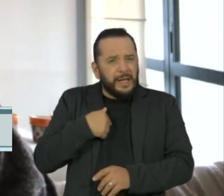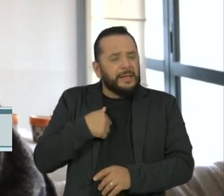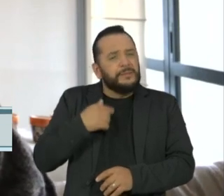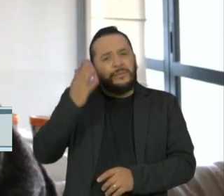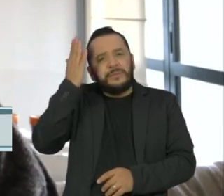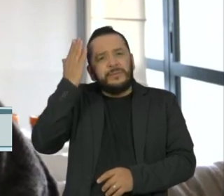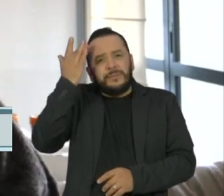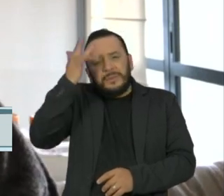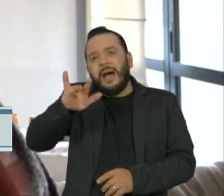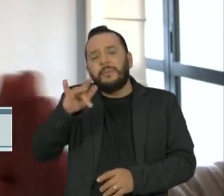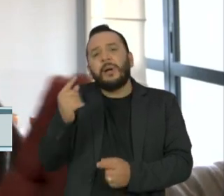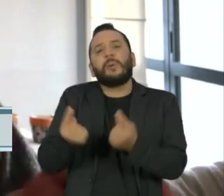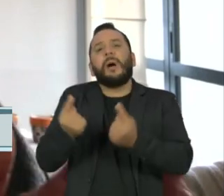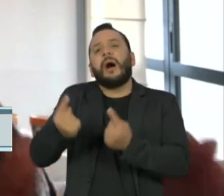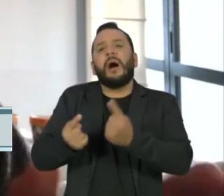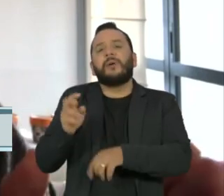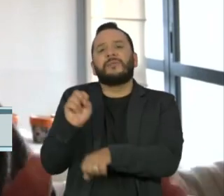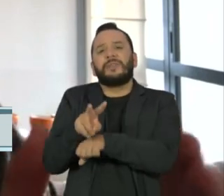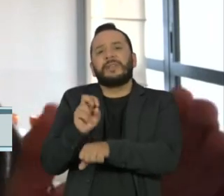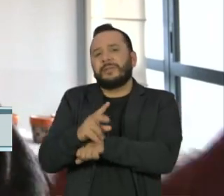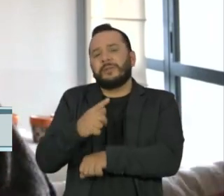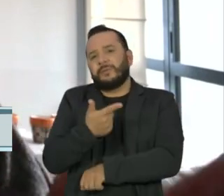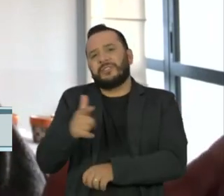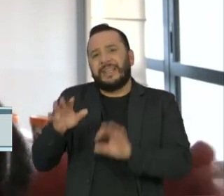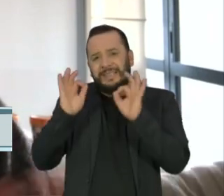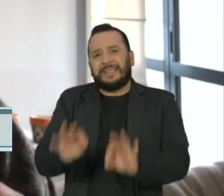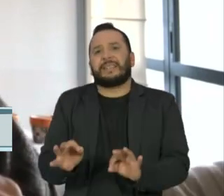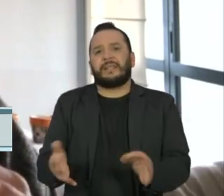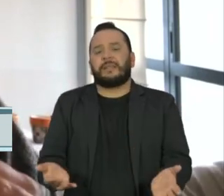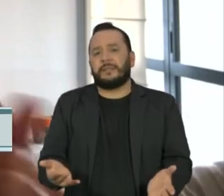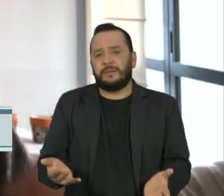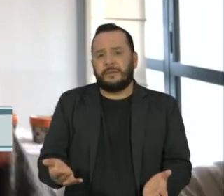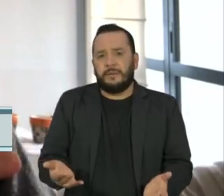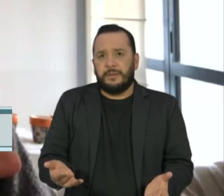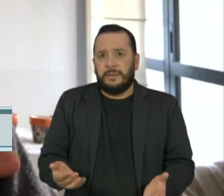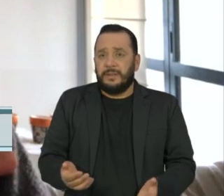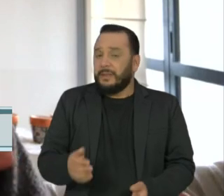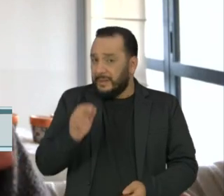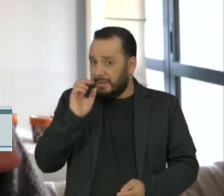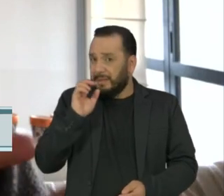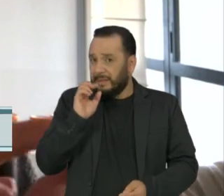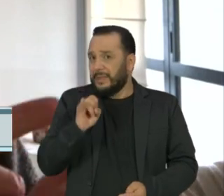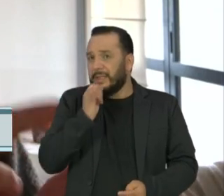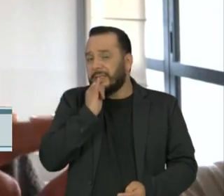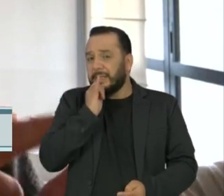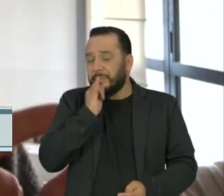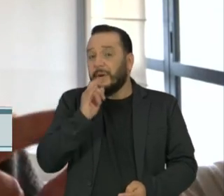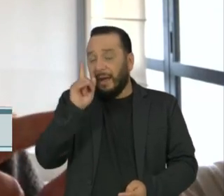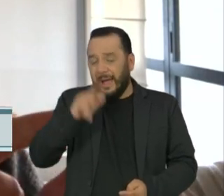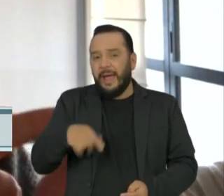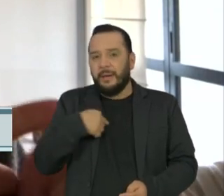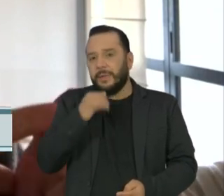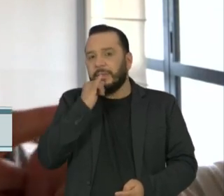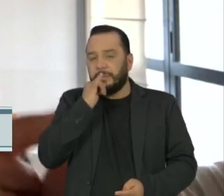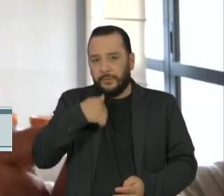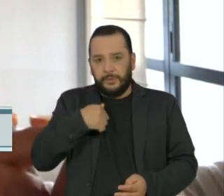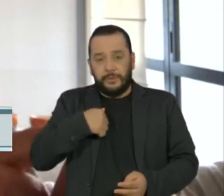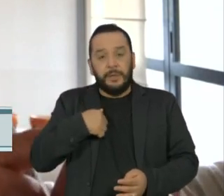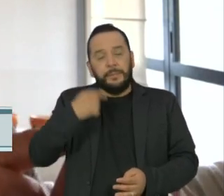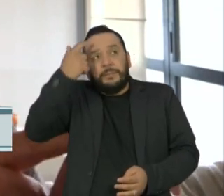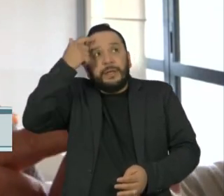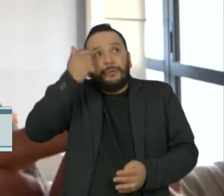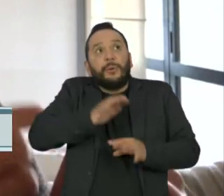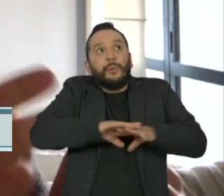era aquele vírus, a gente não tinha certeza, não se sabia se isso não era, por exemplo, a persistência do vírus da